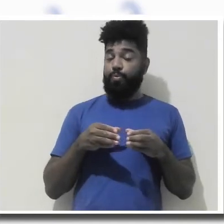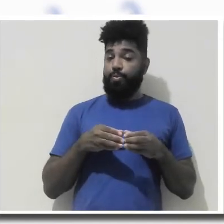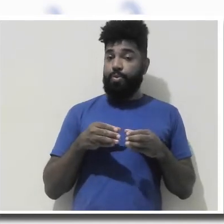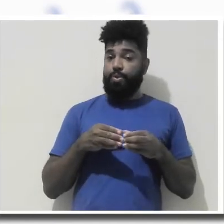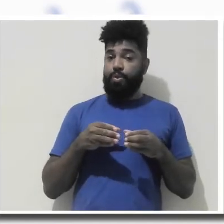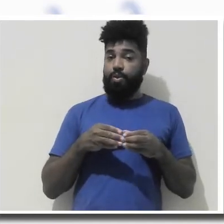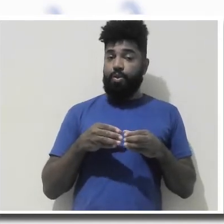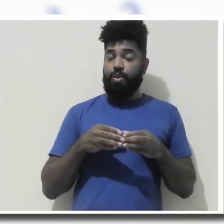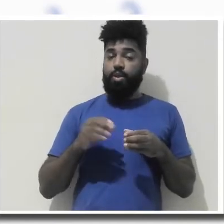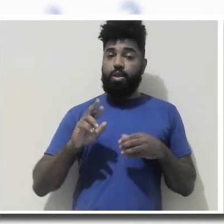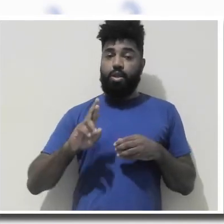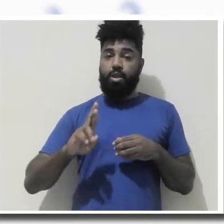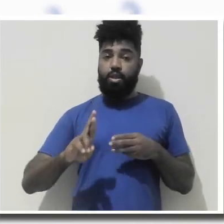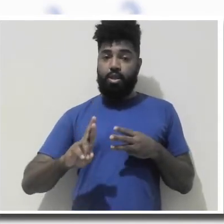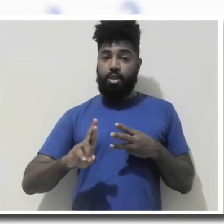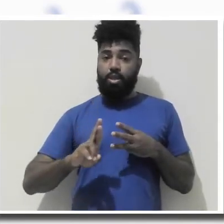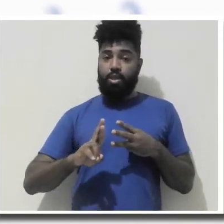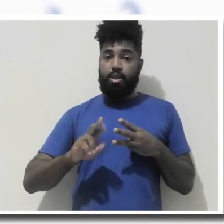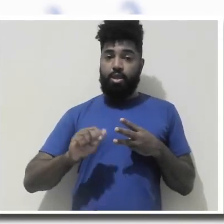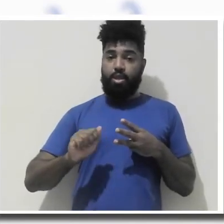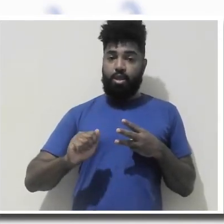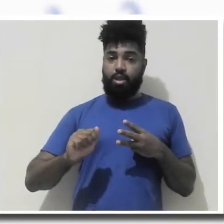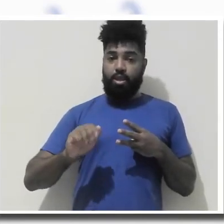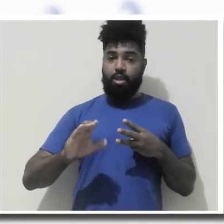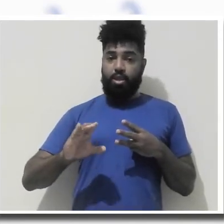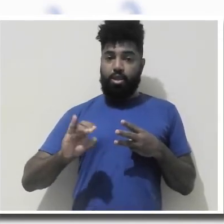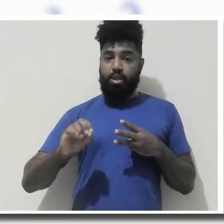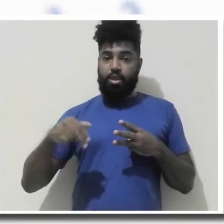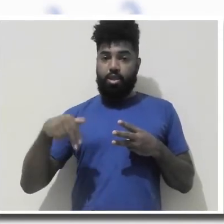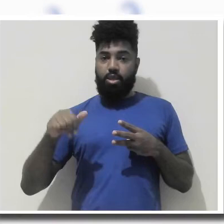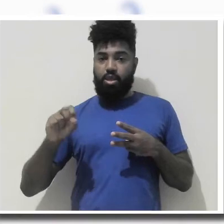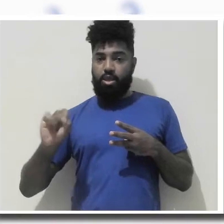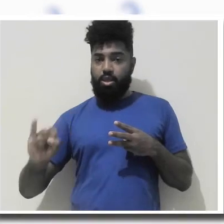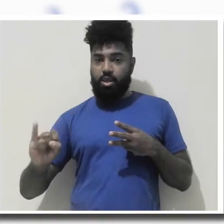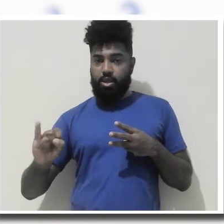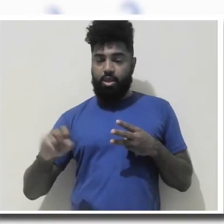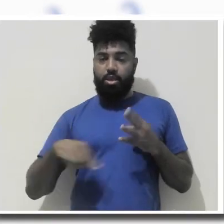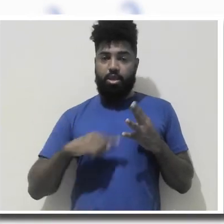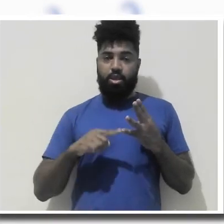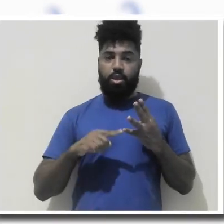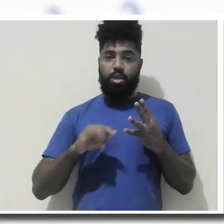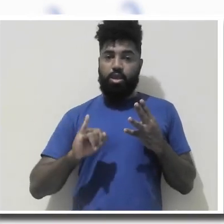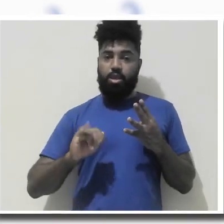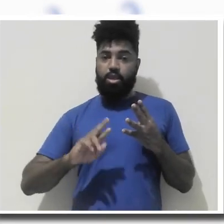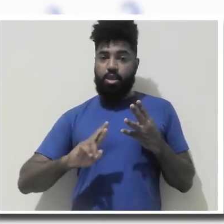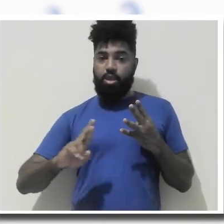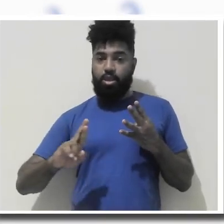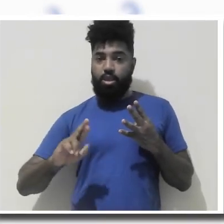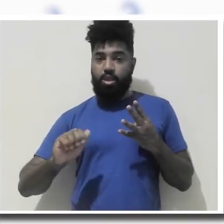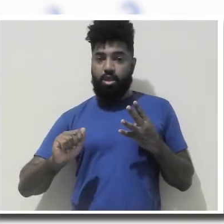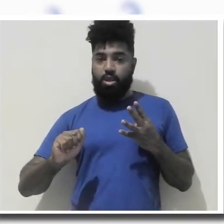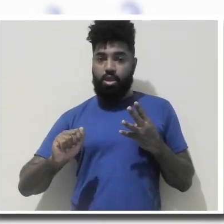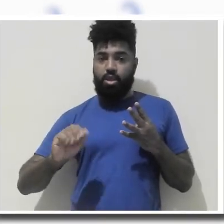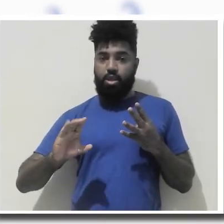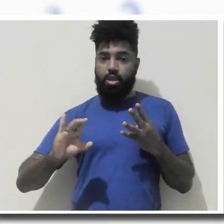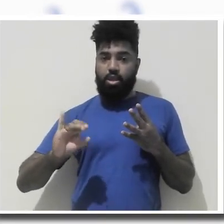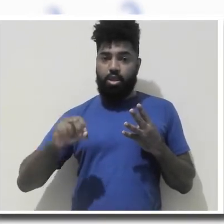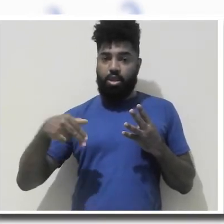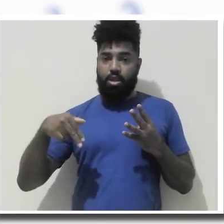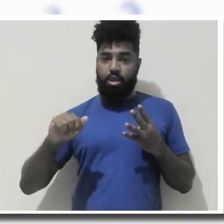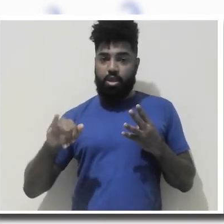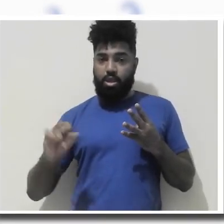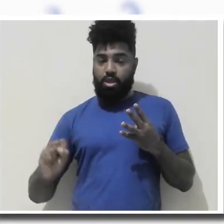conjuntos racionais e irracionais não é tão fácil. Porém, podemos inserir